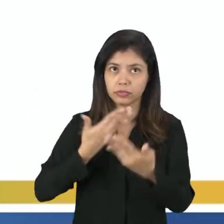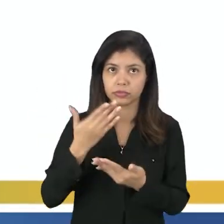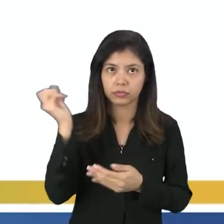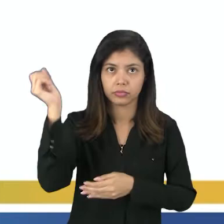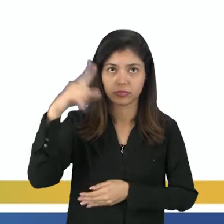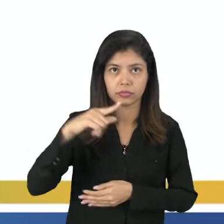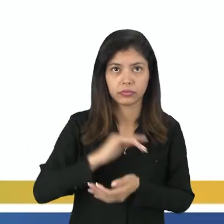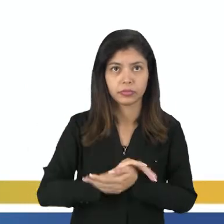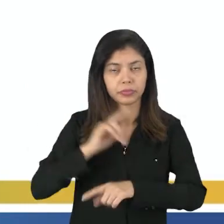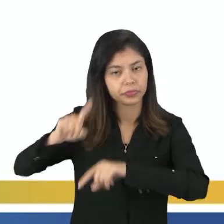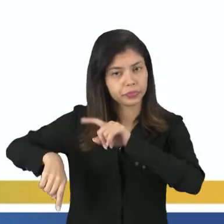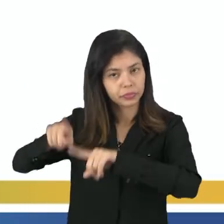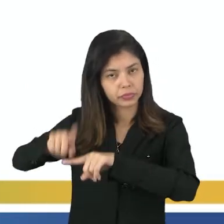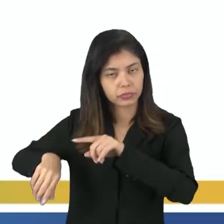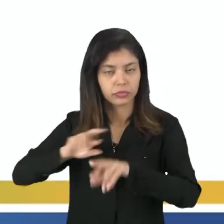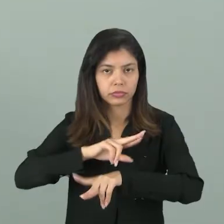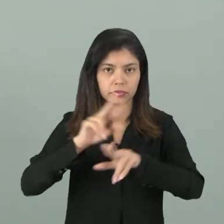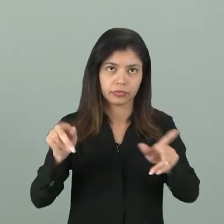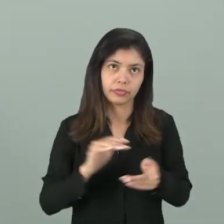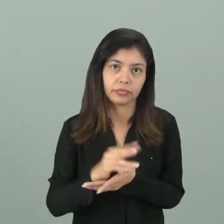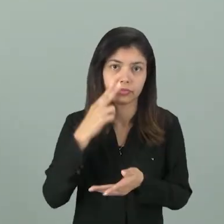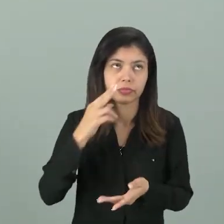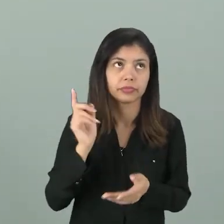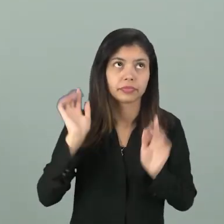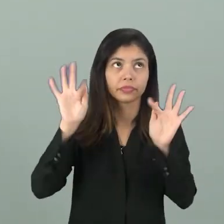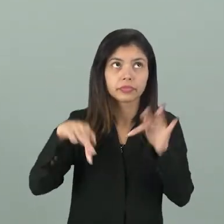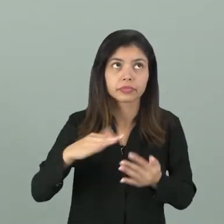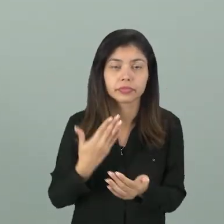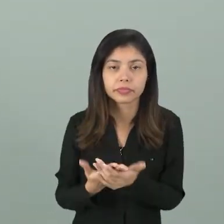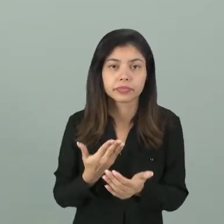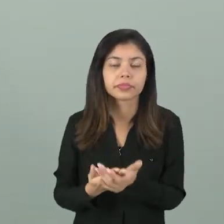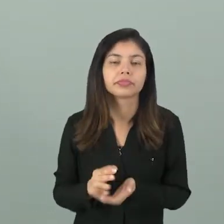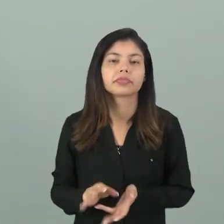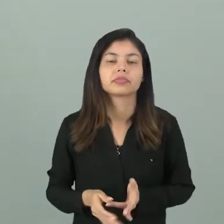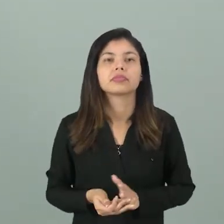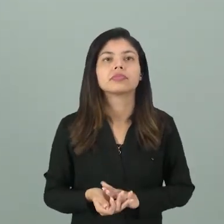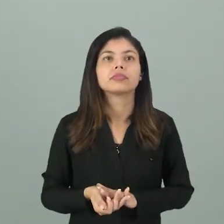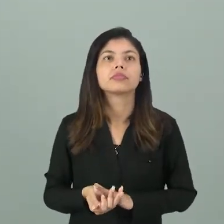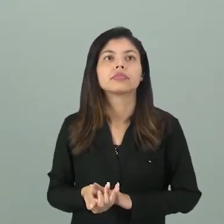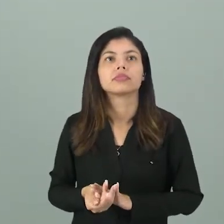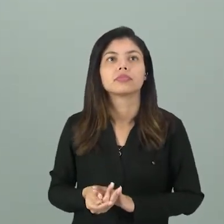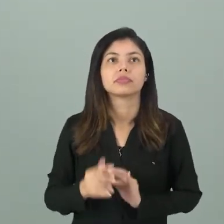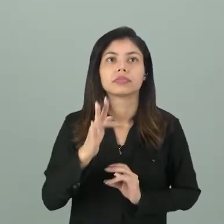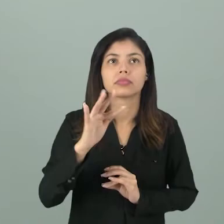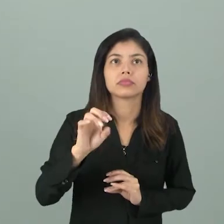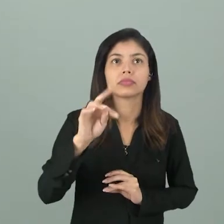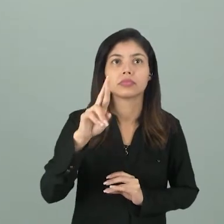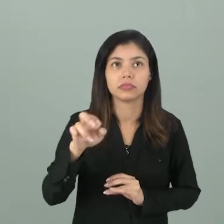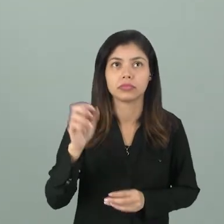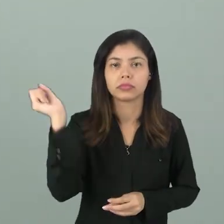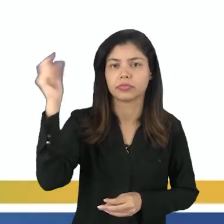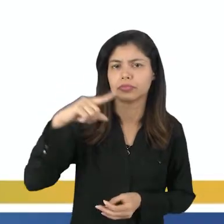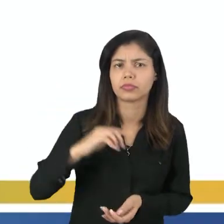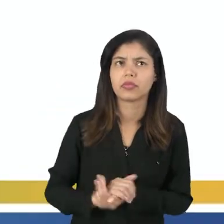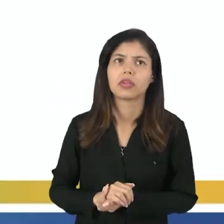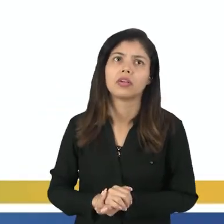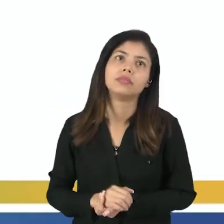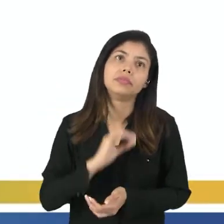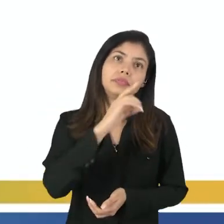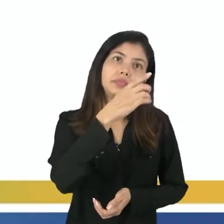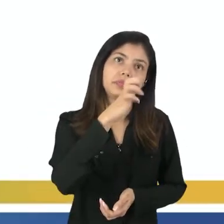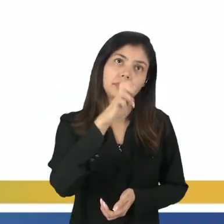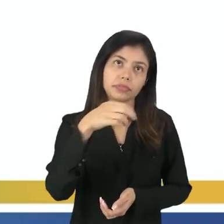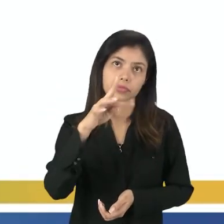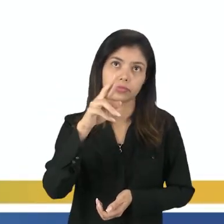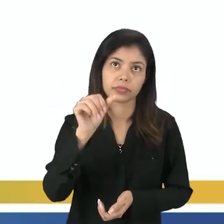luz com os diversos tipos de materiais. Vamos ver isso aí até o final da aula, tá? Então vamos lá. Fonte de luz. Nós